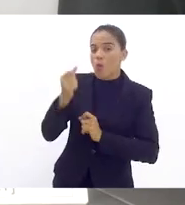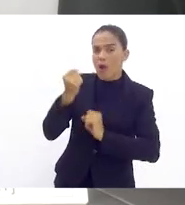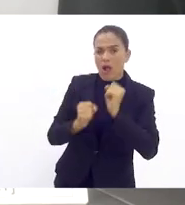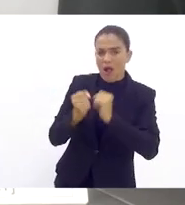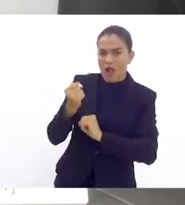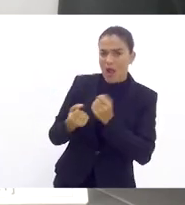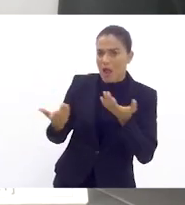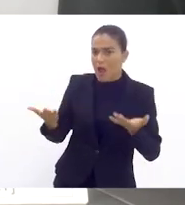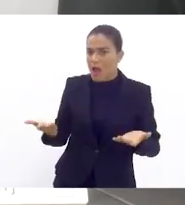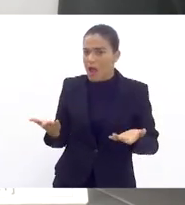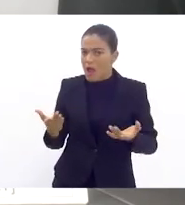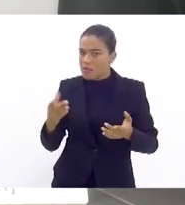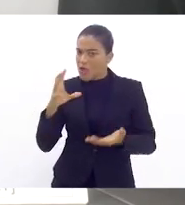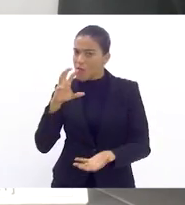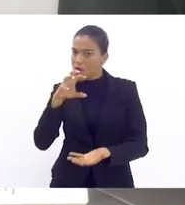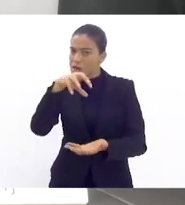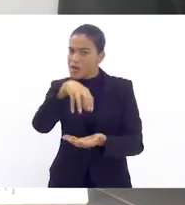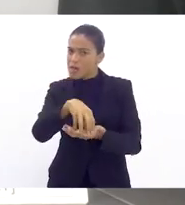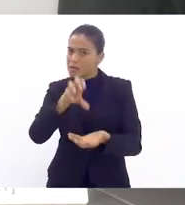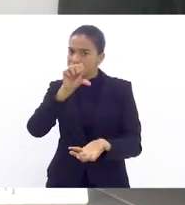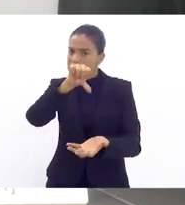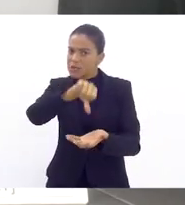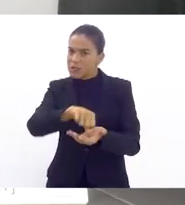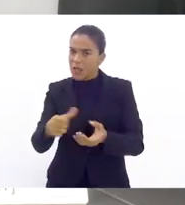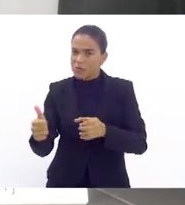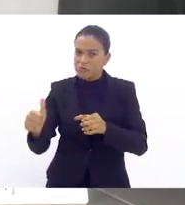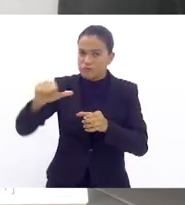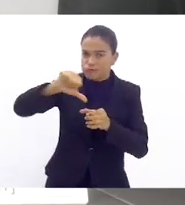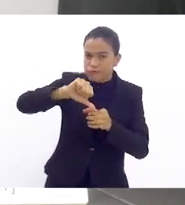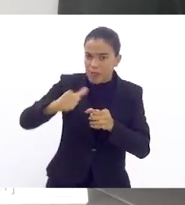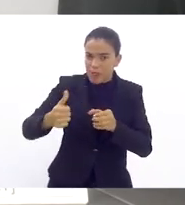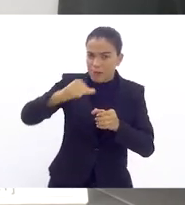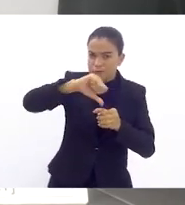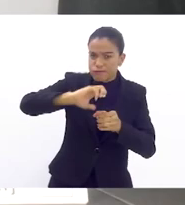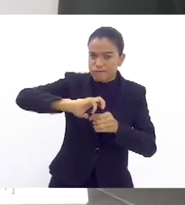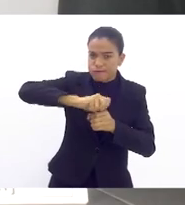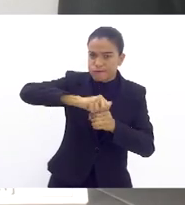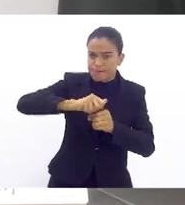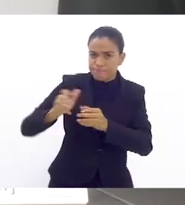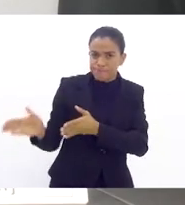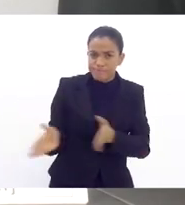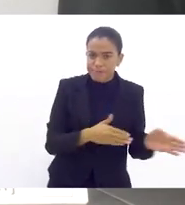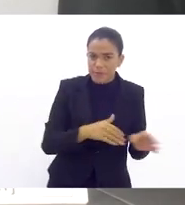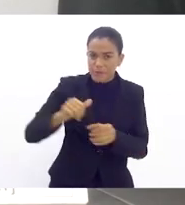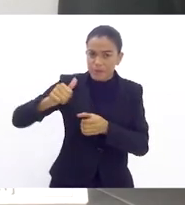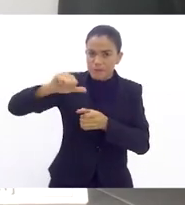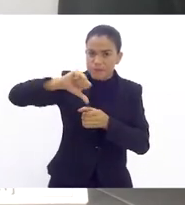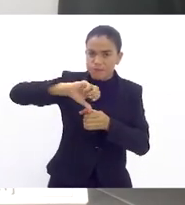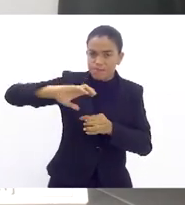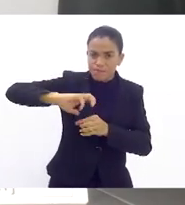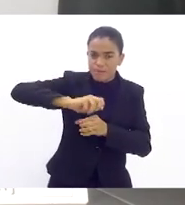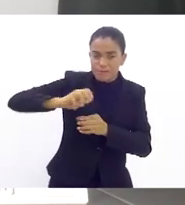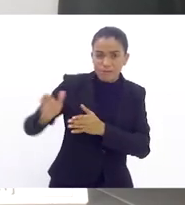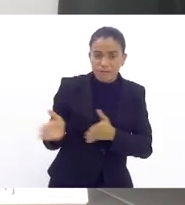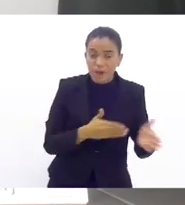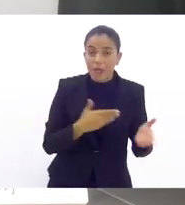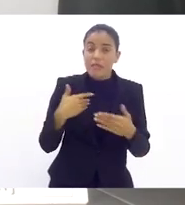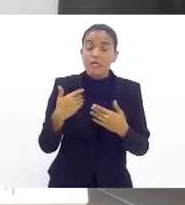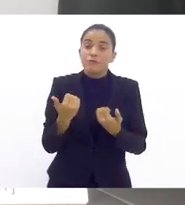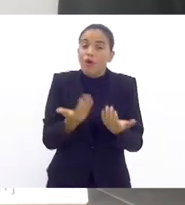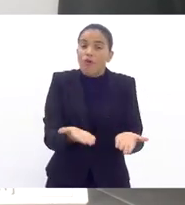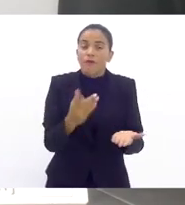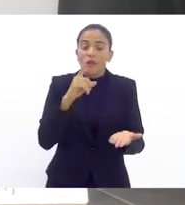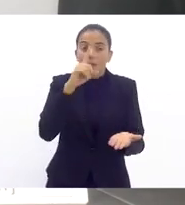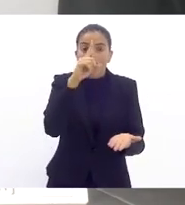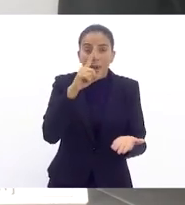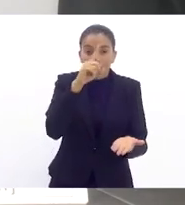de engarrafamento de adulteração dessa água, são vários. São vários. O que ainda coloca em um risco maior a coisa ainda, né? Que